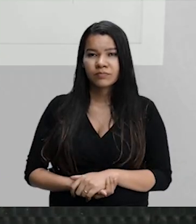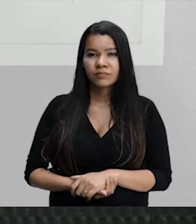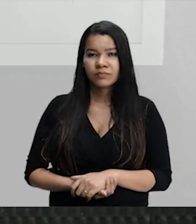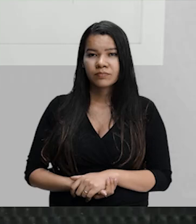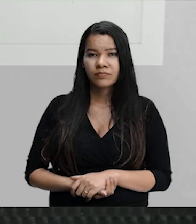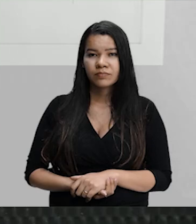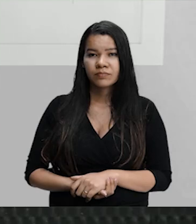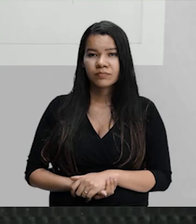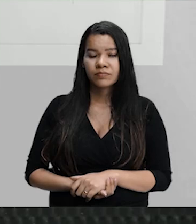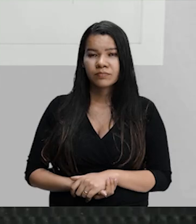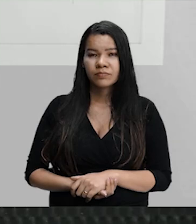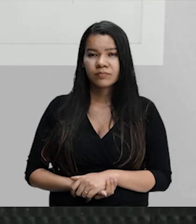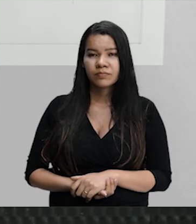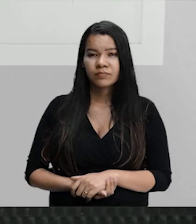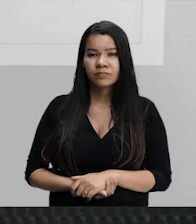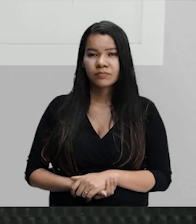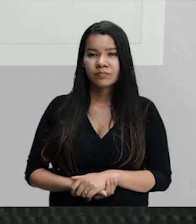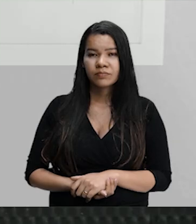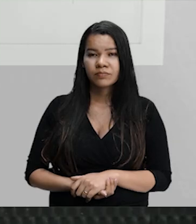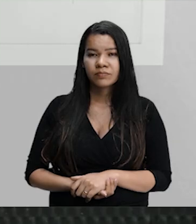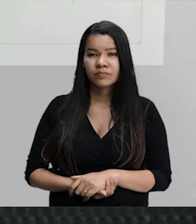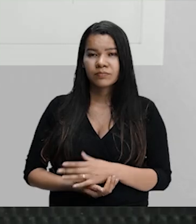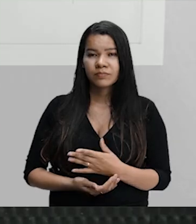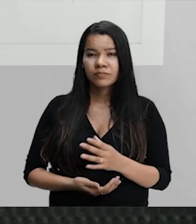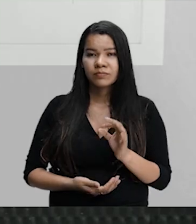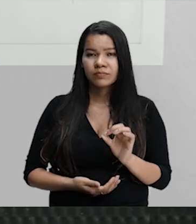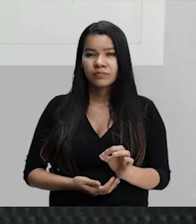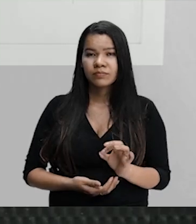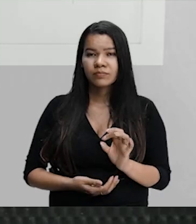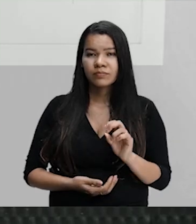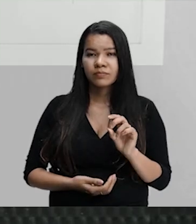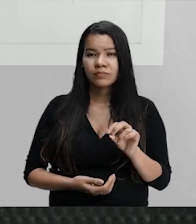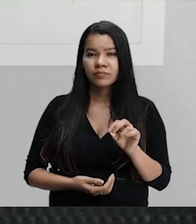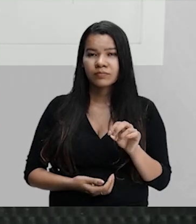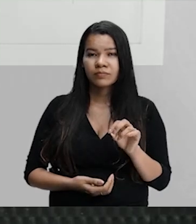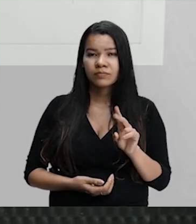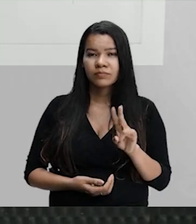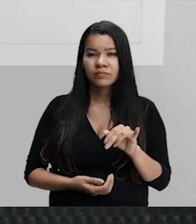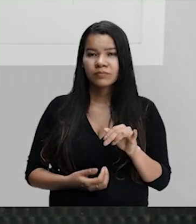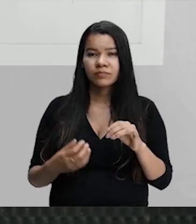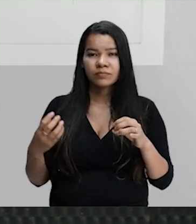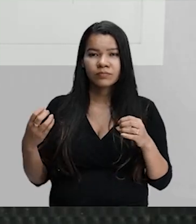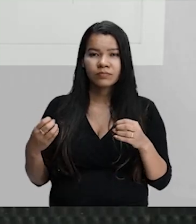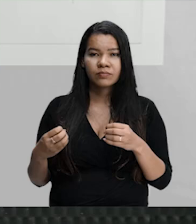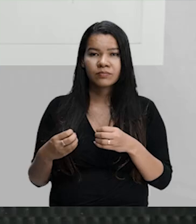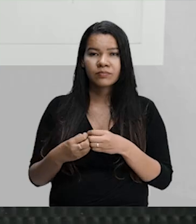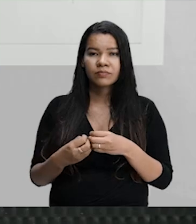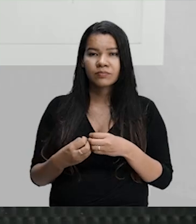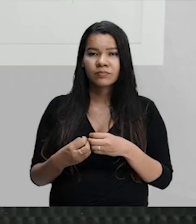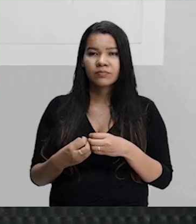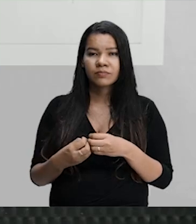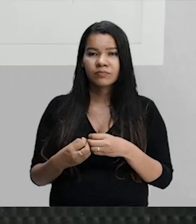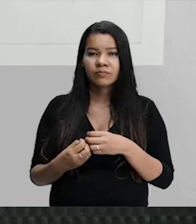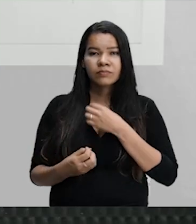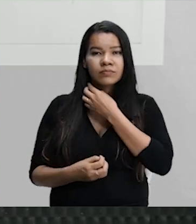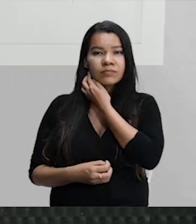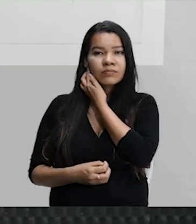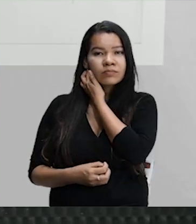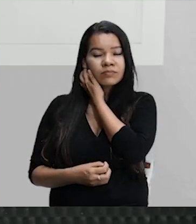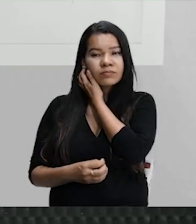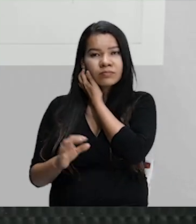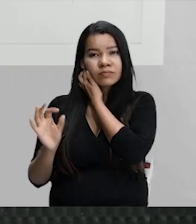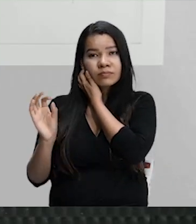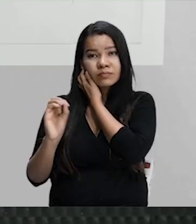Certo? Então, certo é que ele vai se aproximar muito, né? Ele se aproxima muito aqui